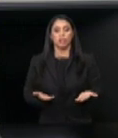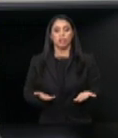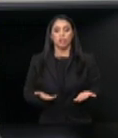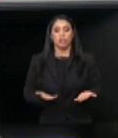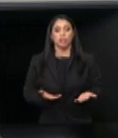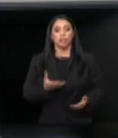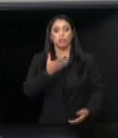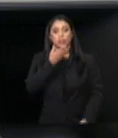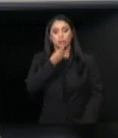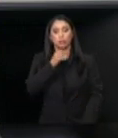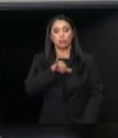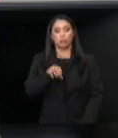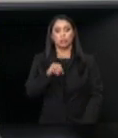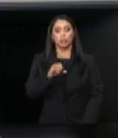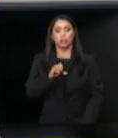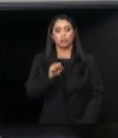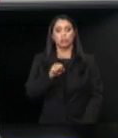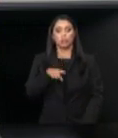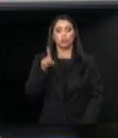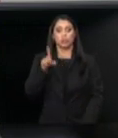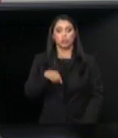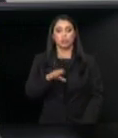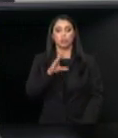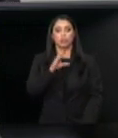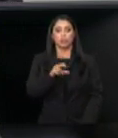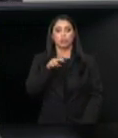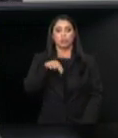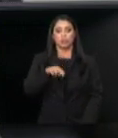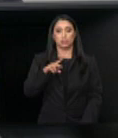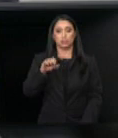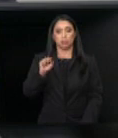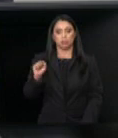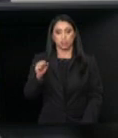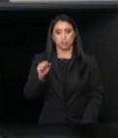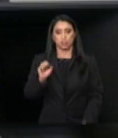Vanilson Torres da Silva do Conselho Nacional de saúde